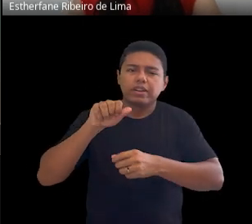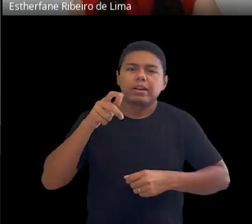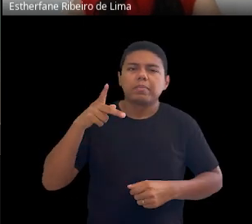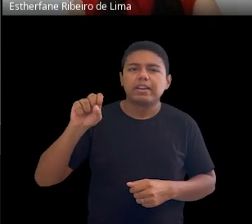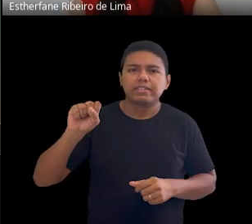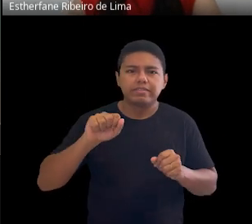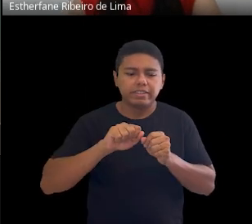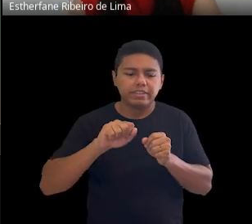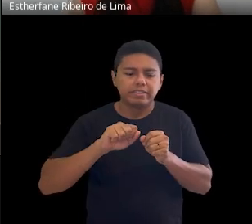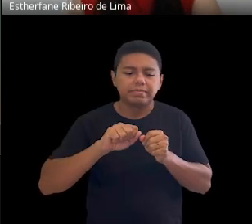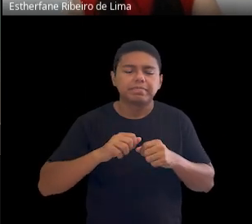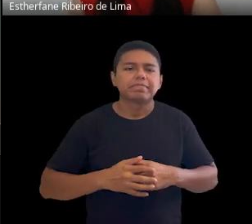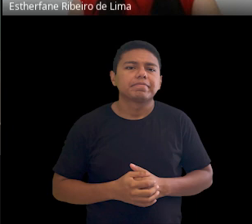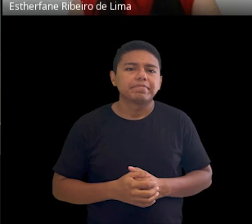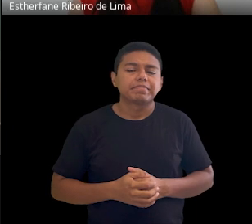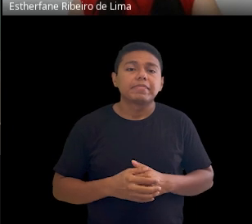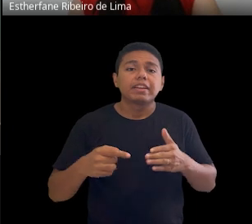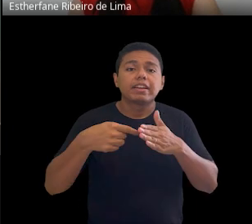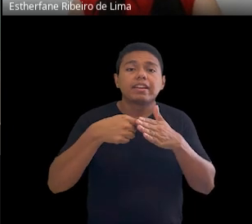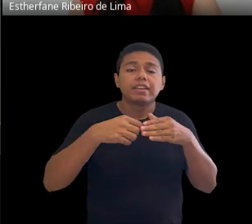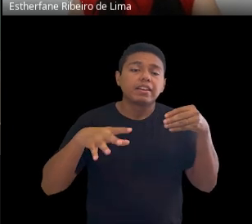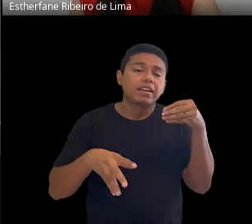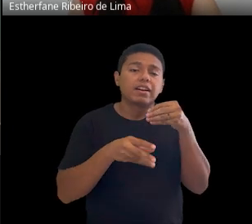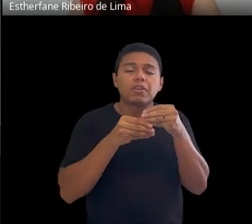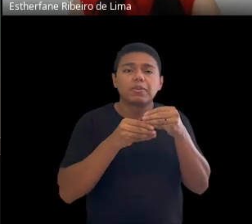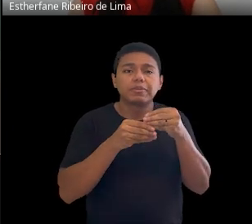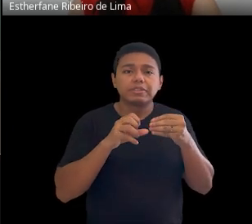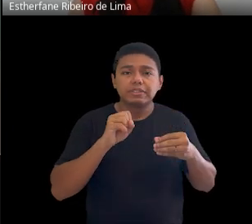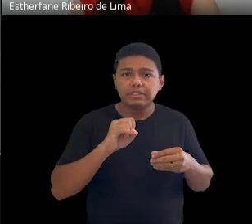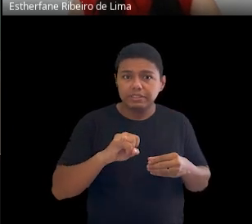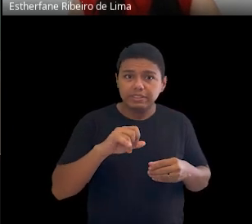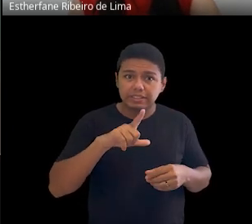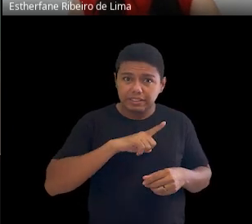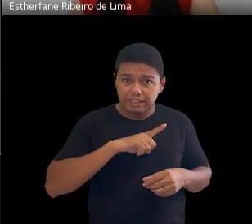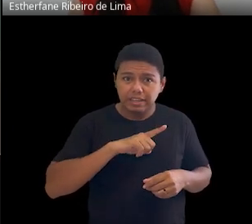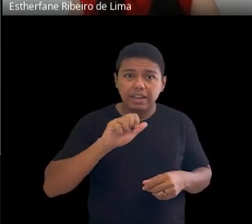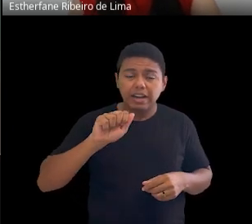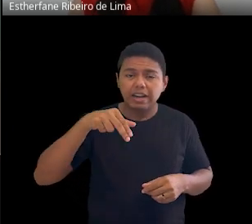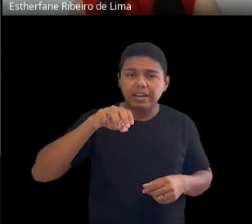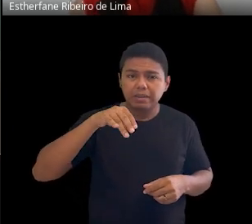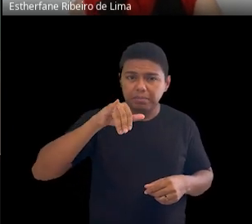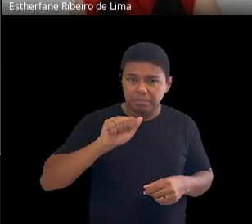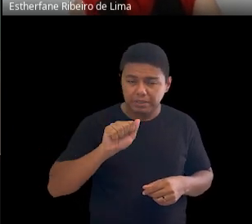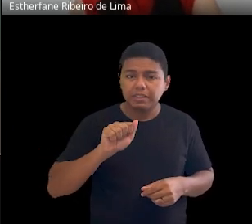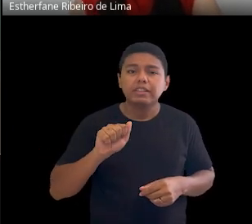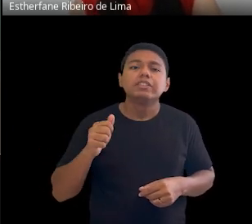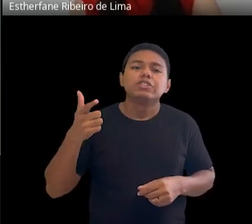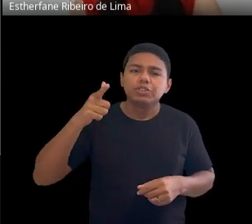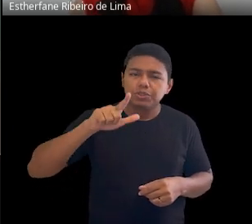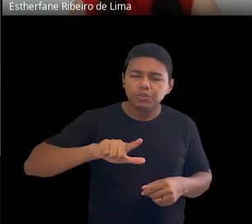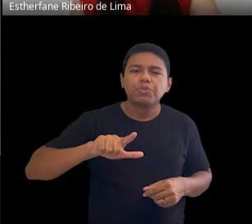primária. Então, os exames complementares. Se a paciente apresentar anemia no primeiro trimestre, iniciar o tratamento e